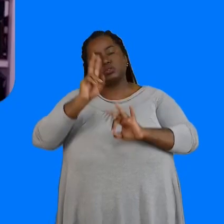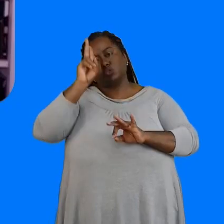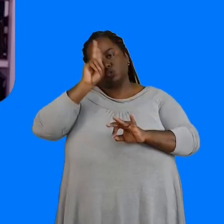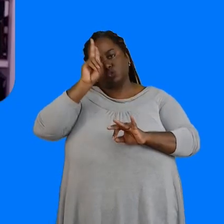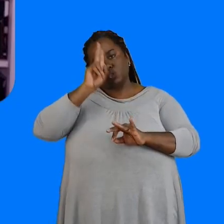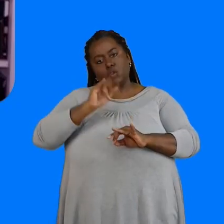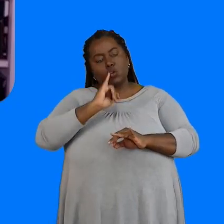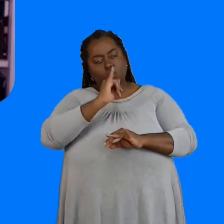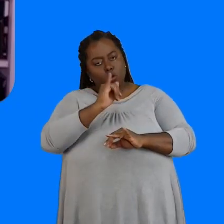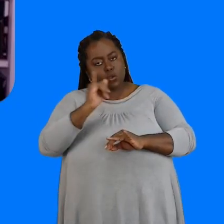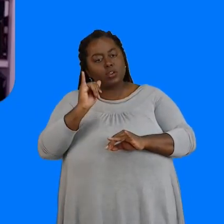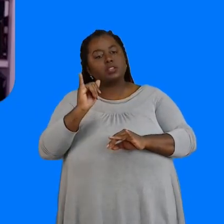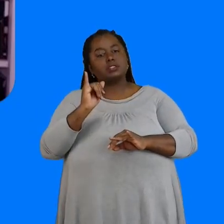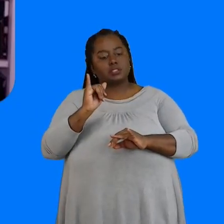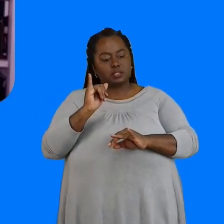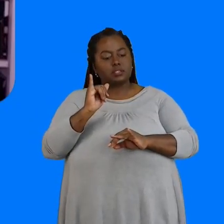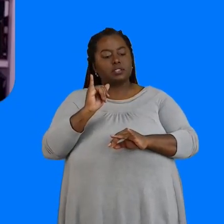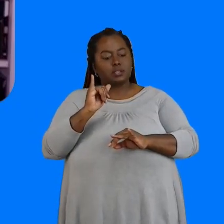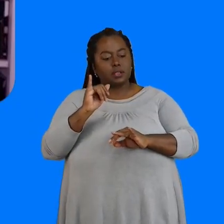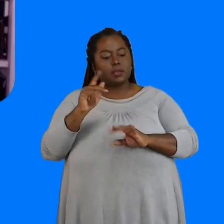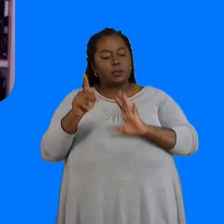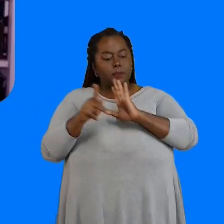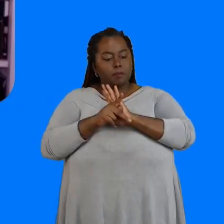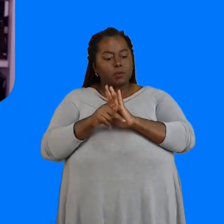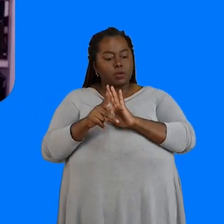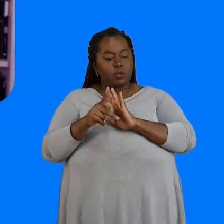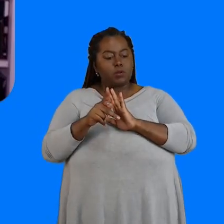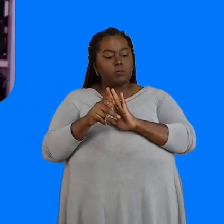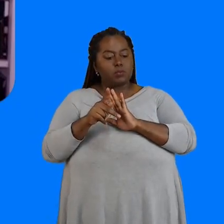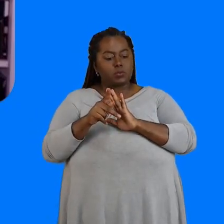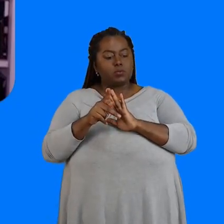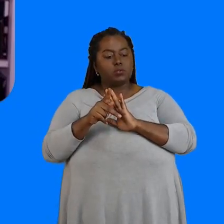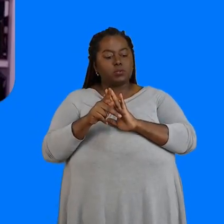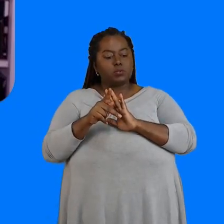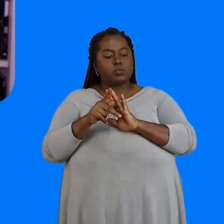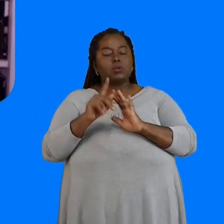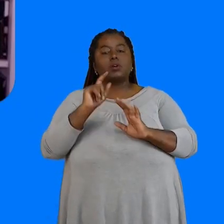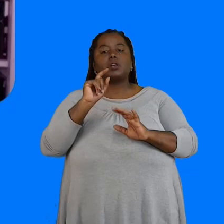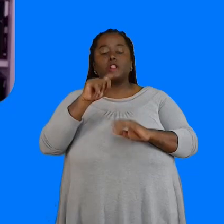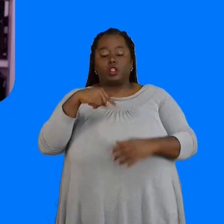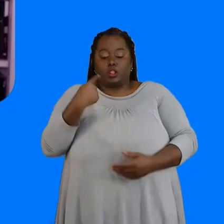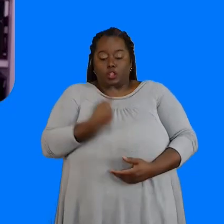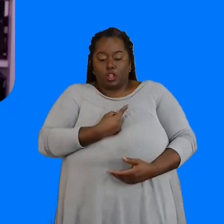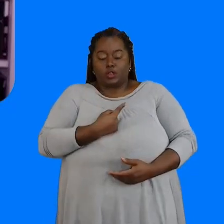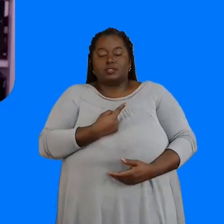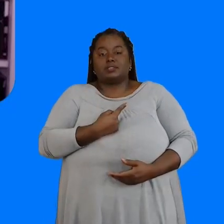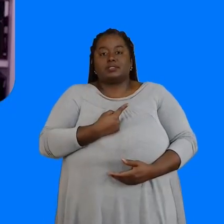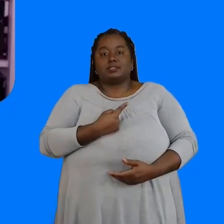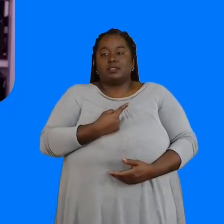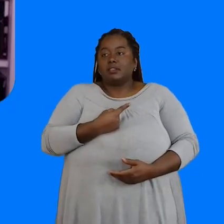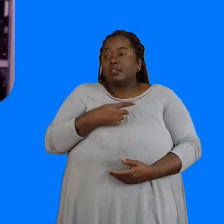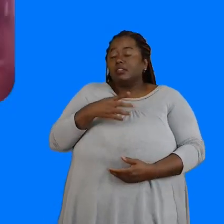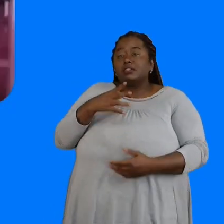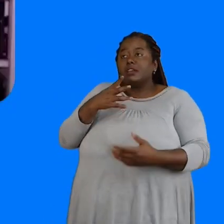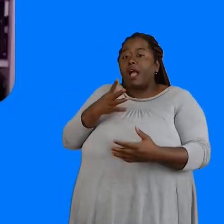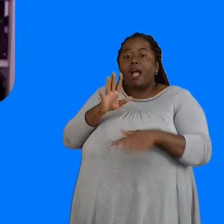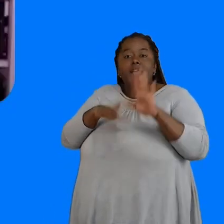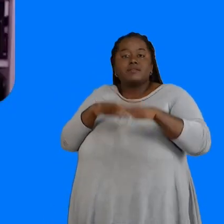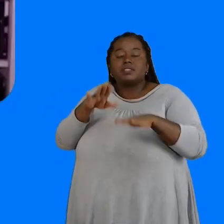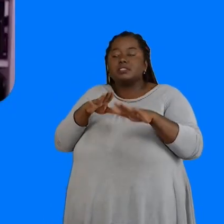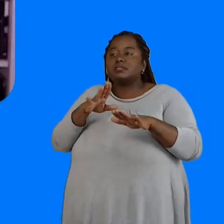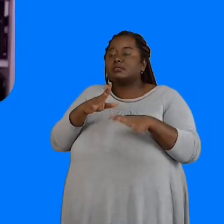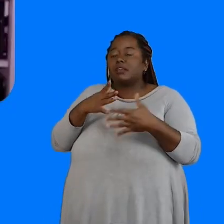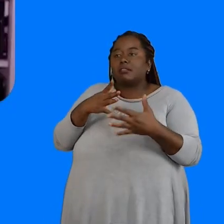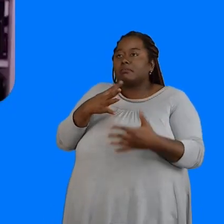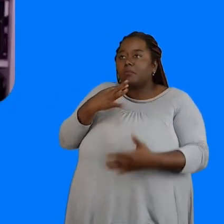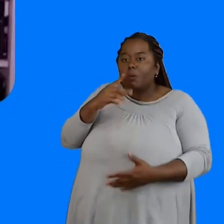Que são degeneradoras no sentido que nós não conhecemos o outro e já estamos a contar uma história sobre o outro. Então eu acho que estas duas